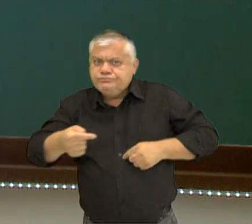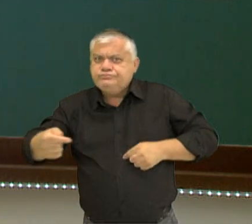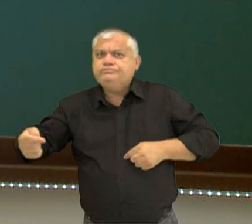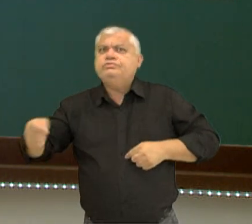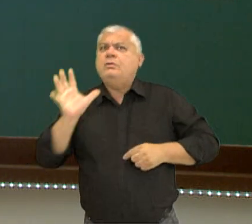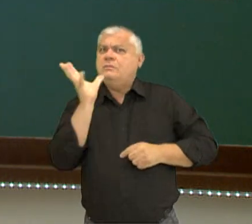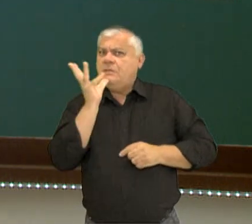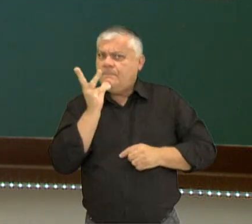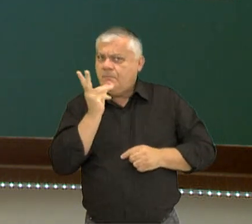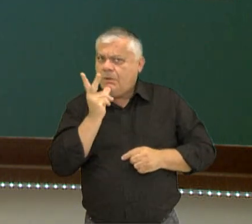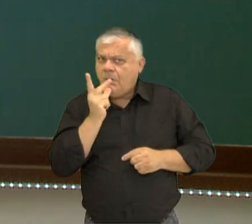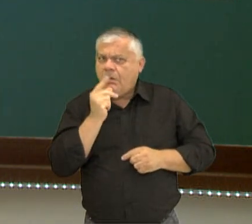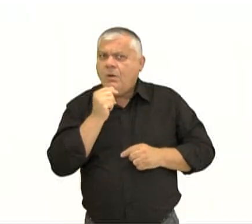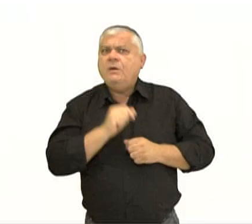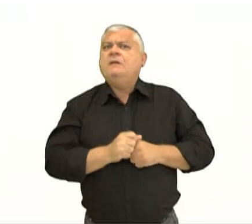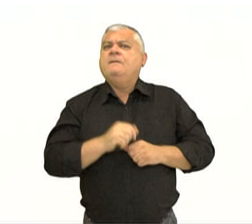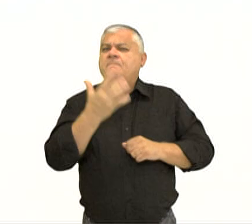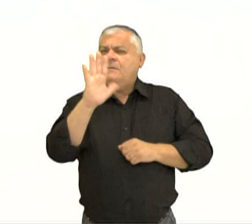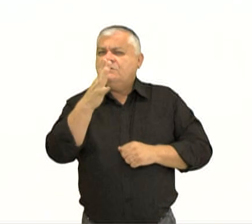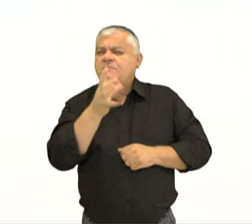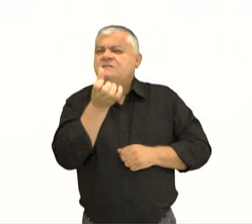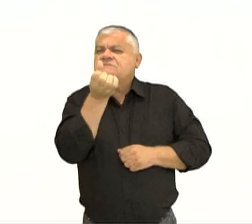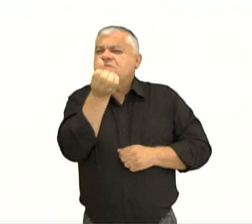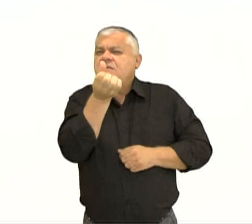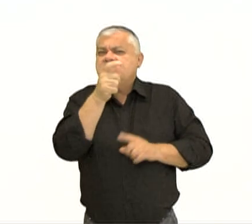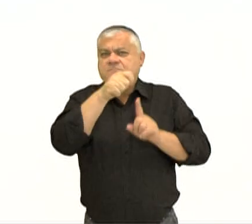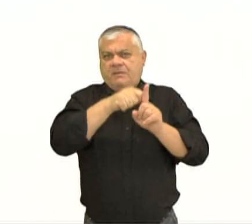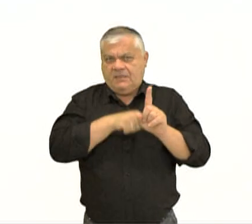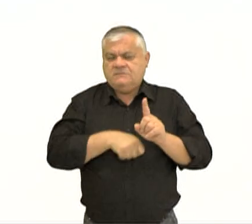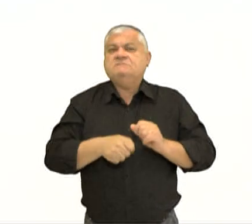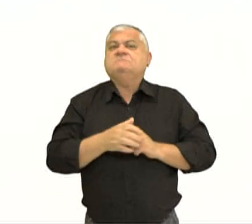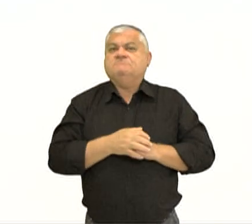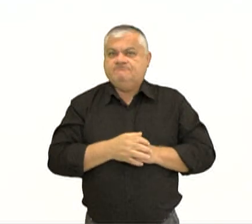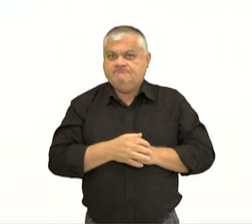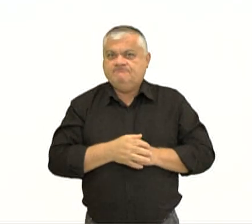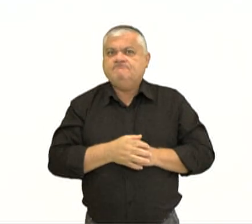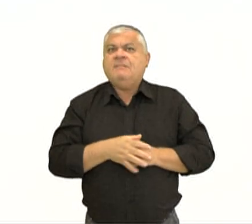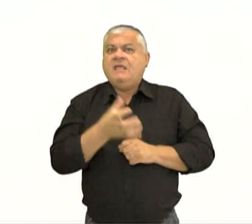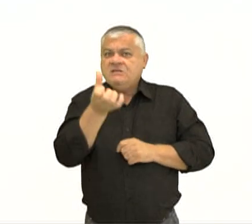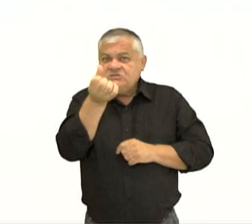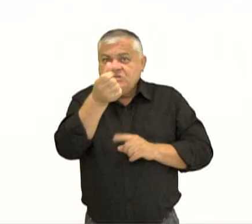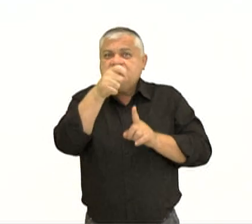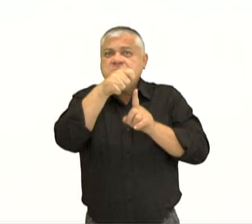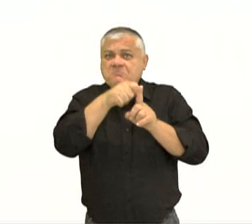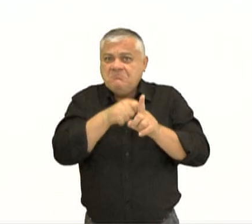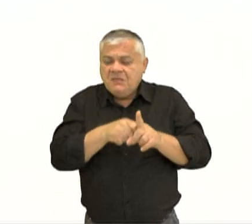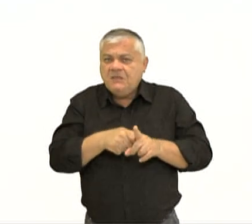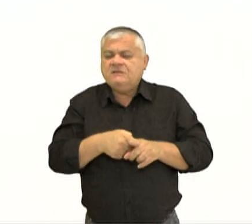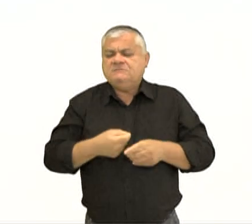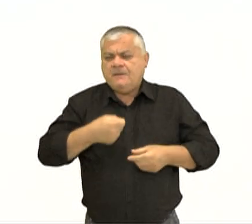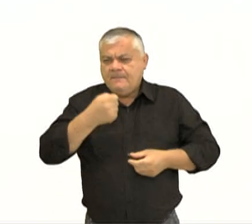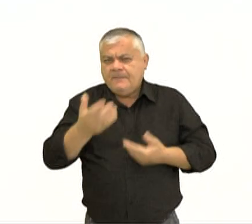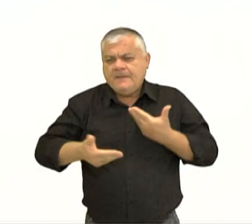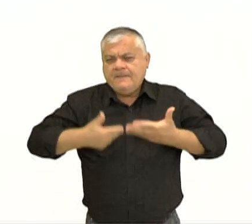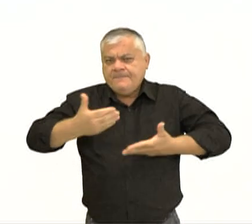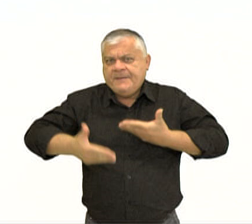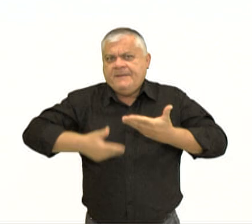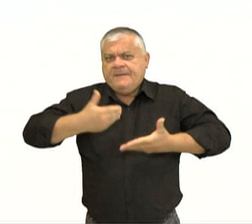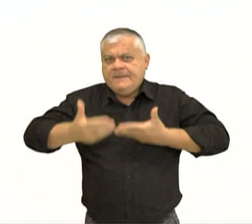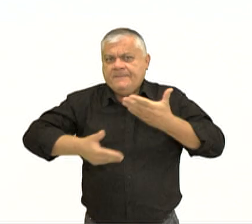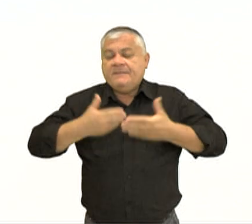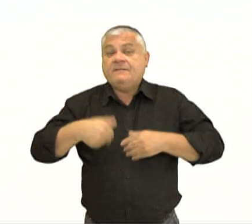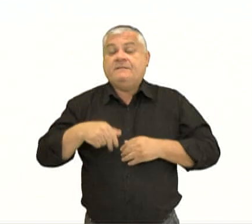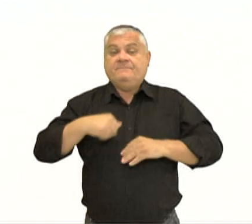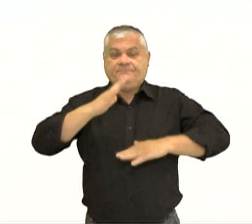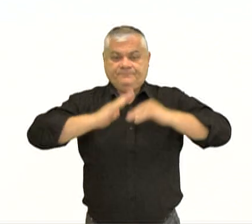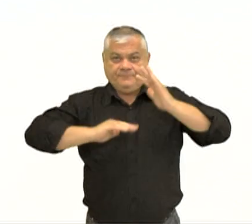é longo, de no mínimo 6 meses. Às vezes pode até passar disso. Então, os profissionais do